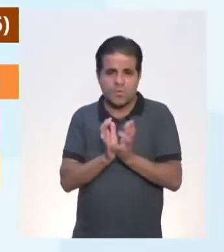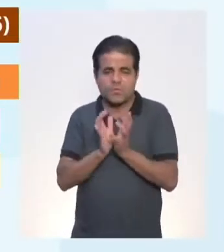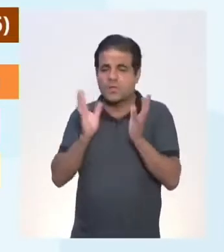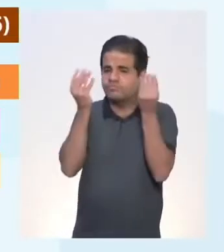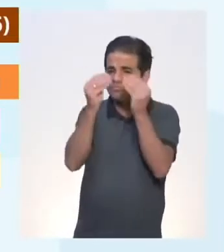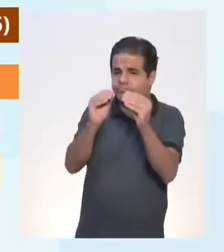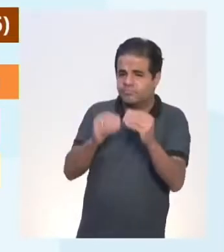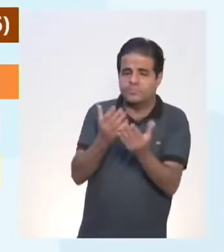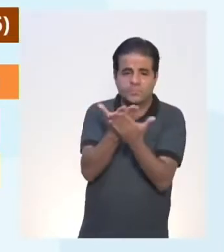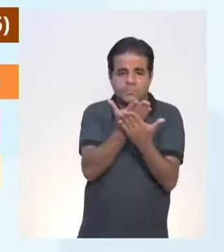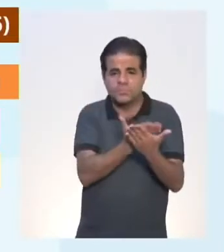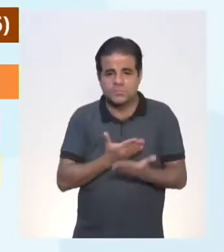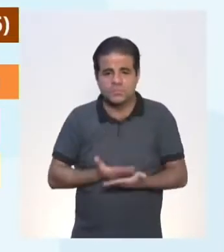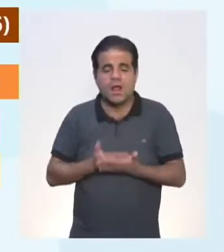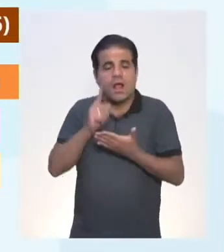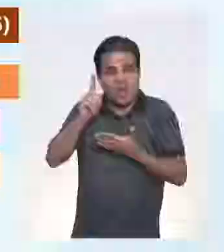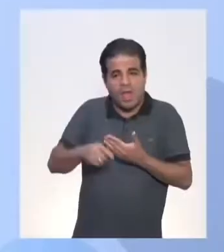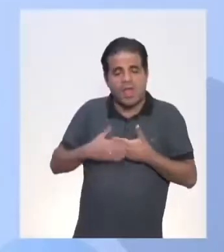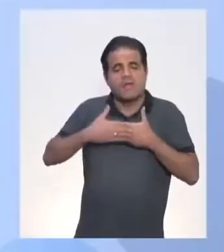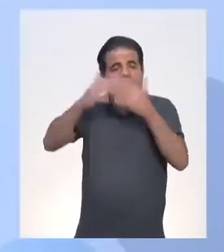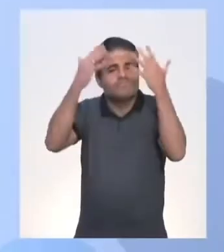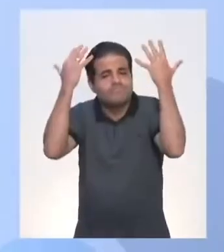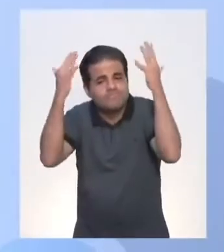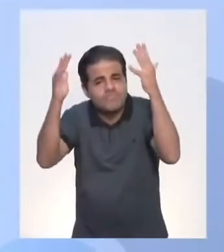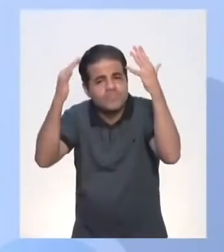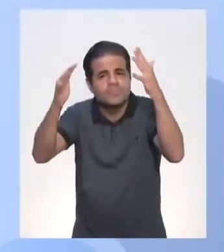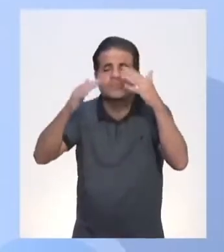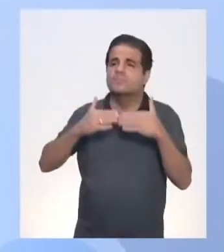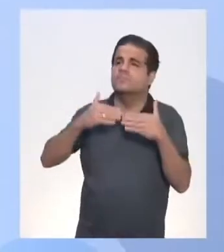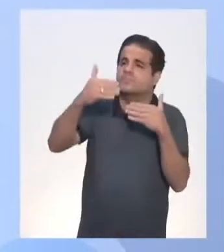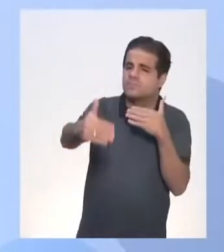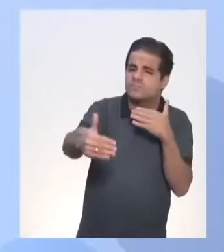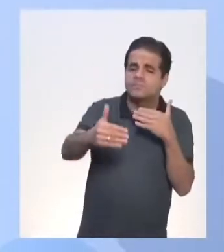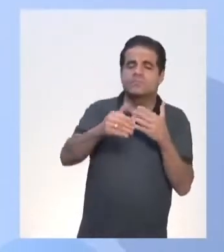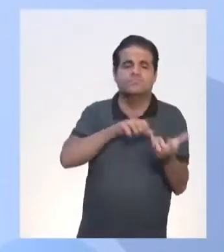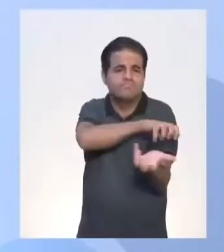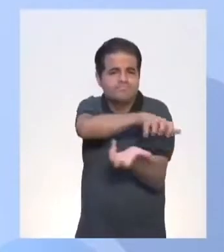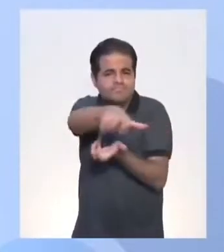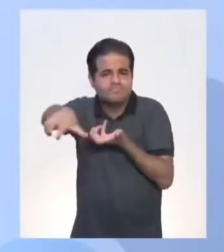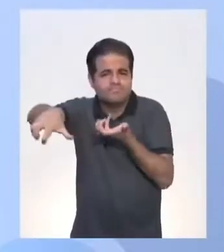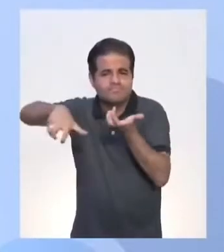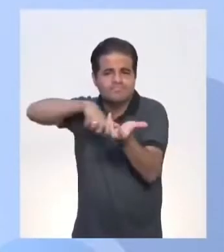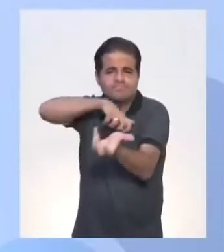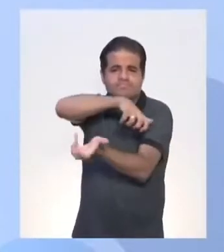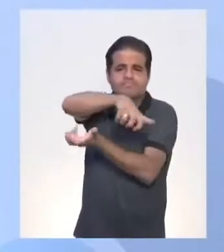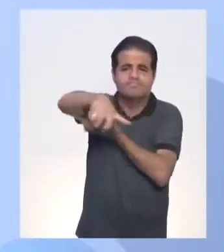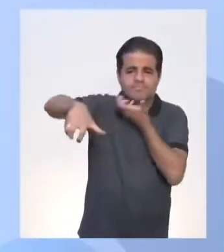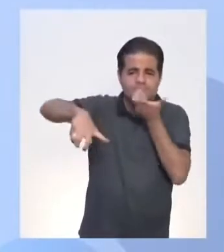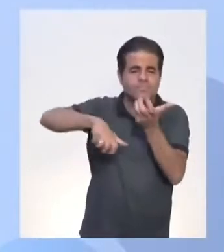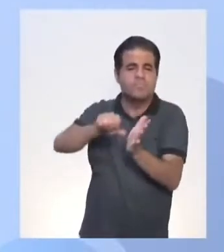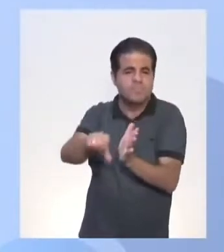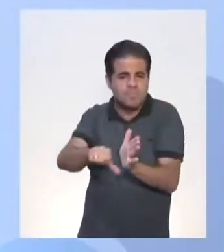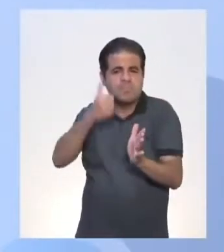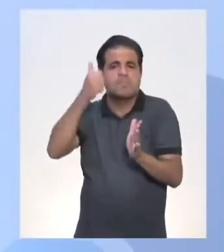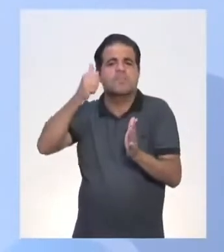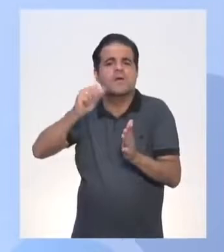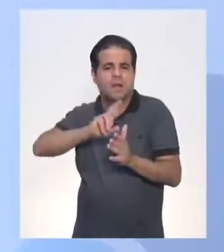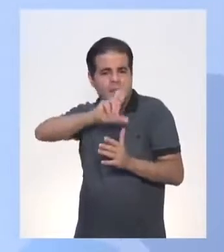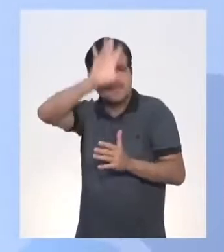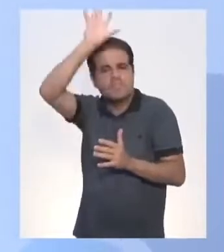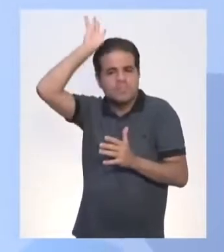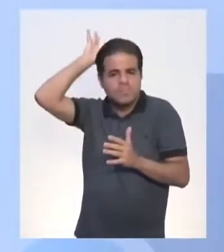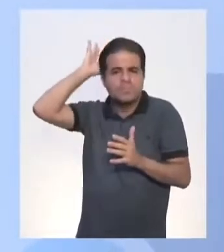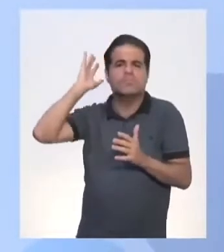montou aulas que irão contemplar essa questão dos conflitos ocorridos na Primeira República,